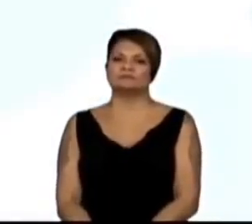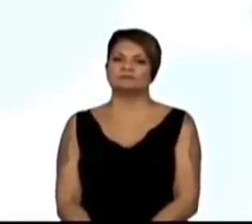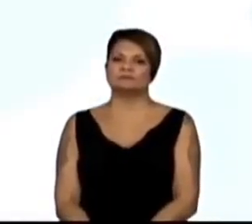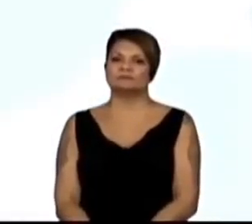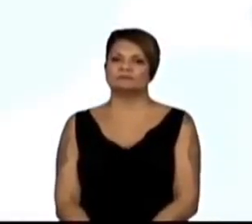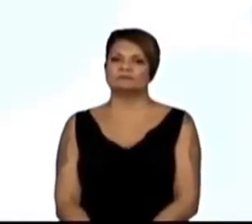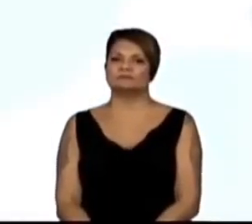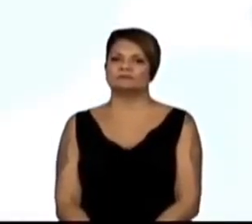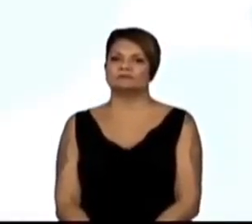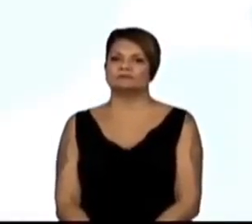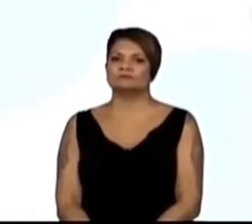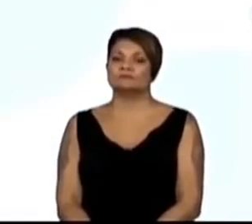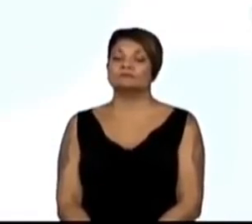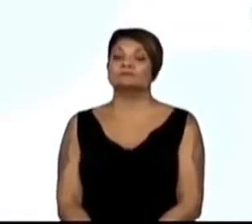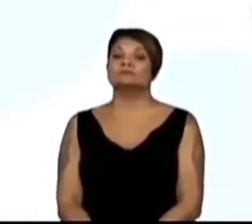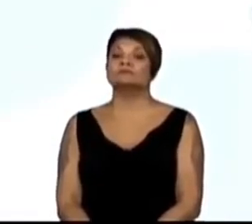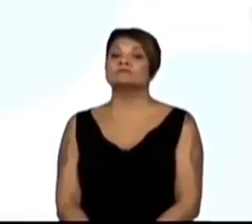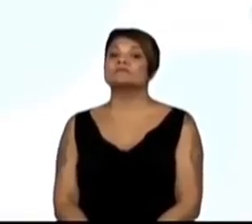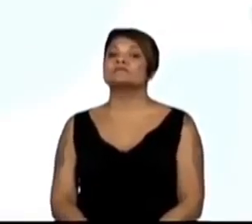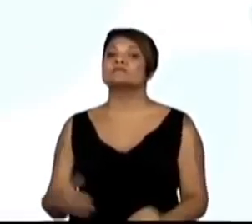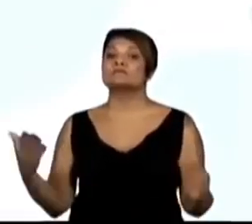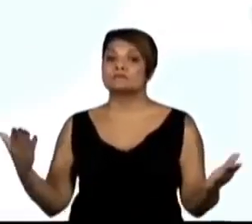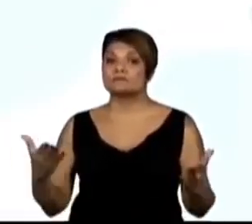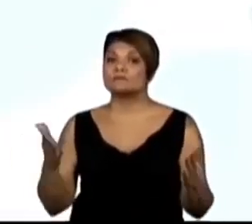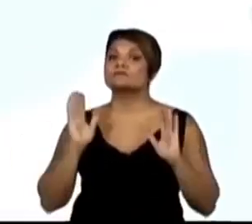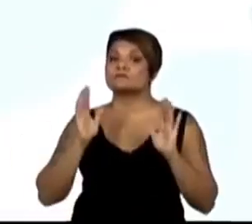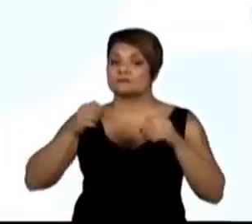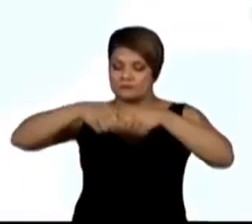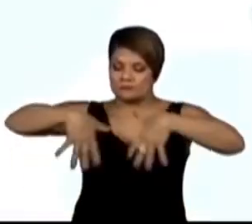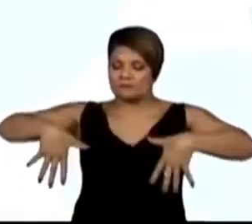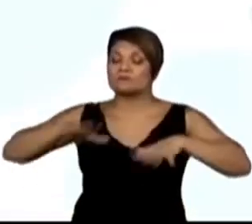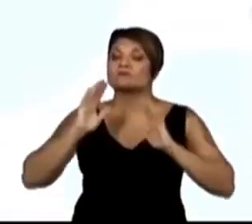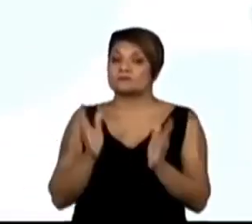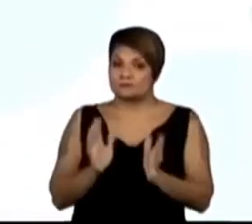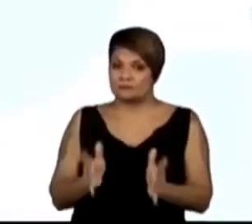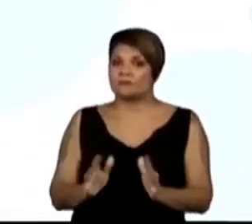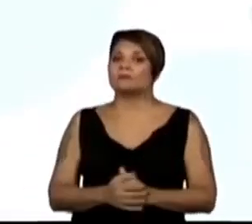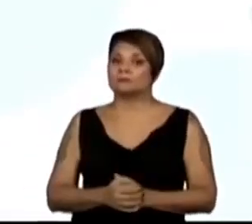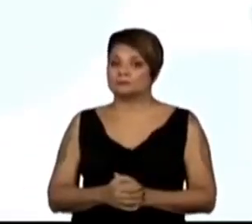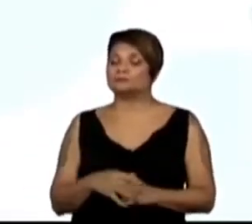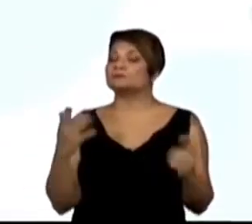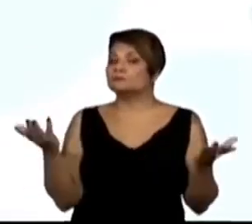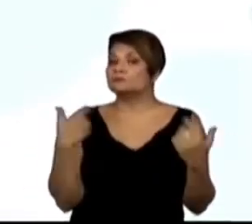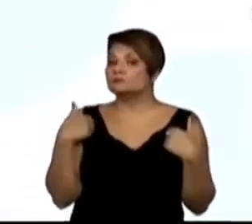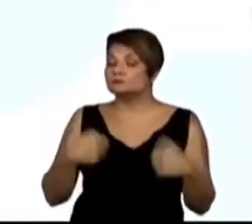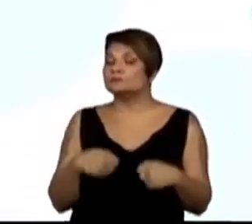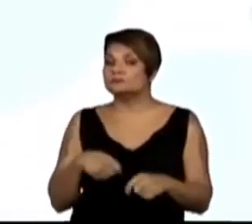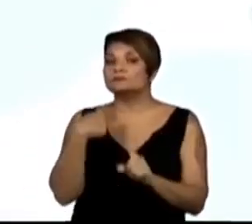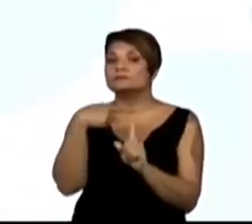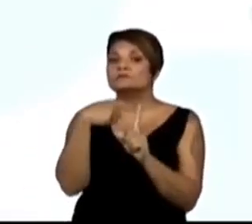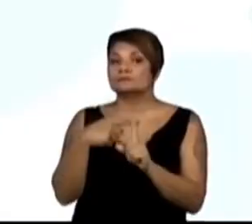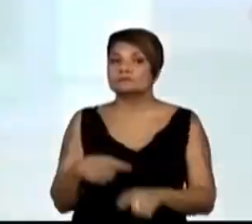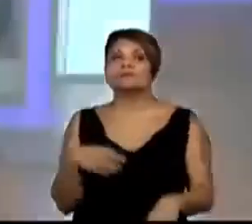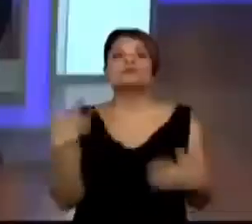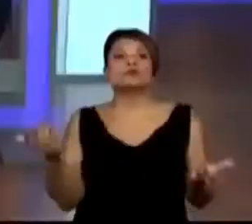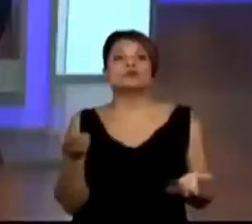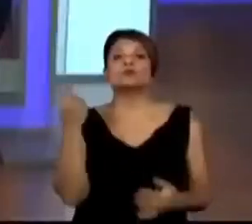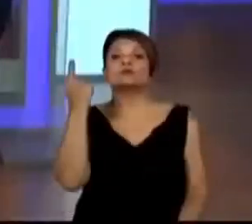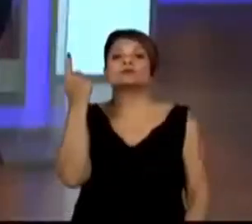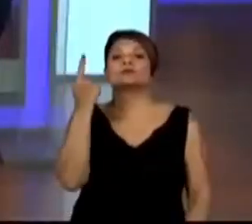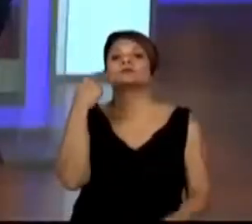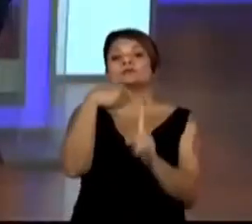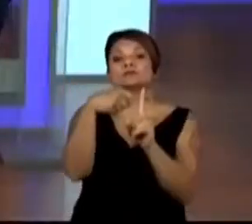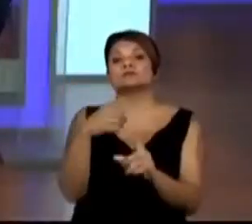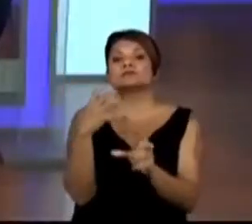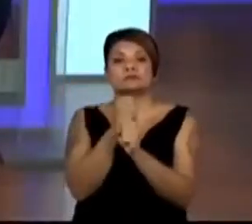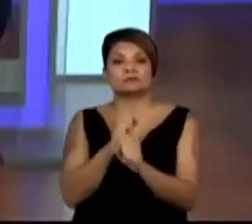7. Agora, eu tenho tudo decomposto, eu preciso fazer a adição. Qual que é a primeira adição que vocês vão fazer? Eu acho que